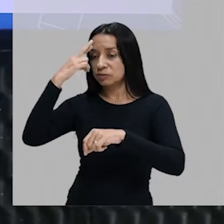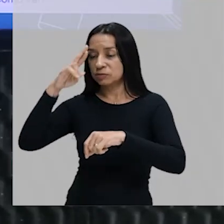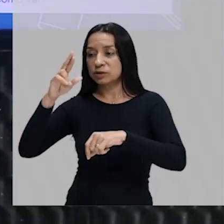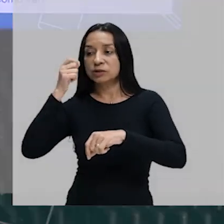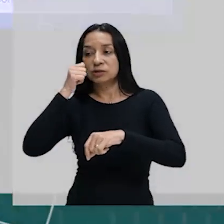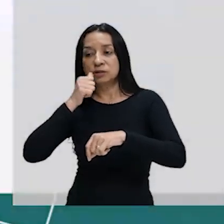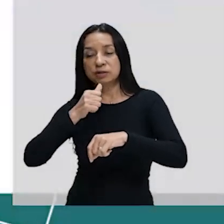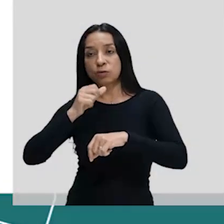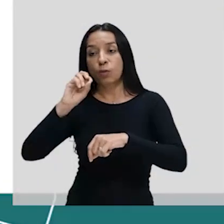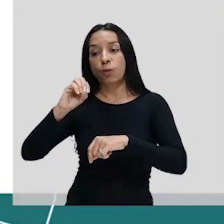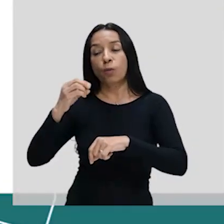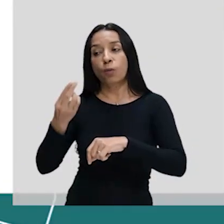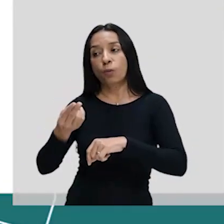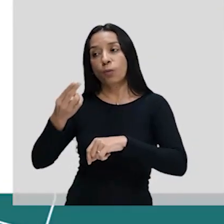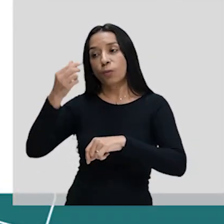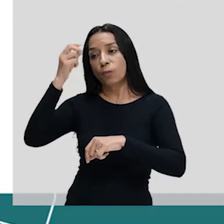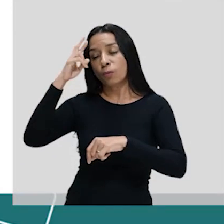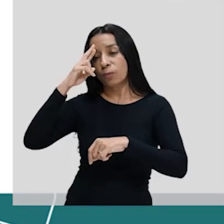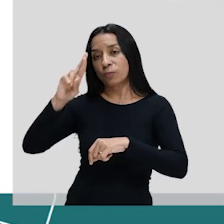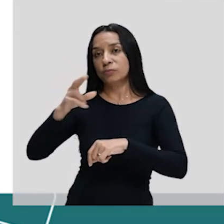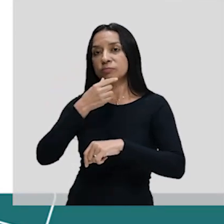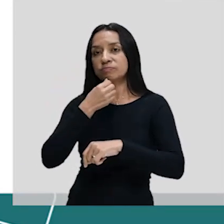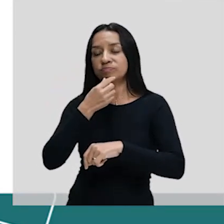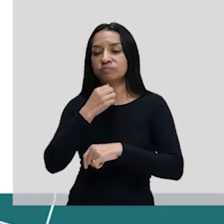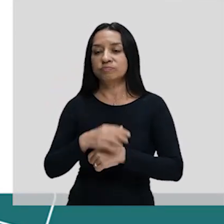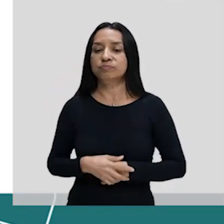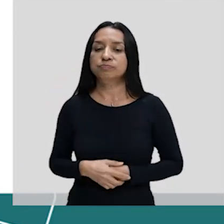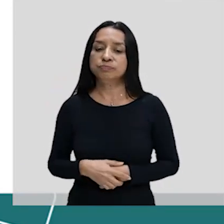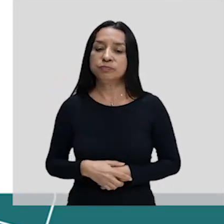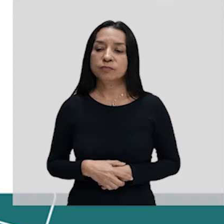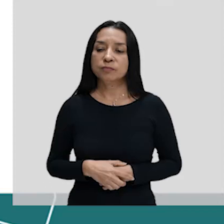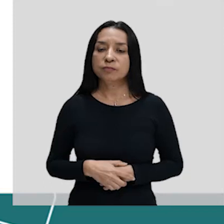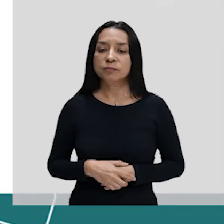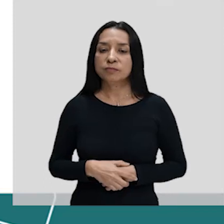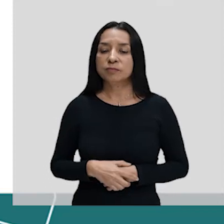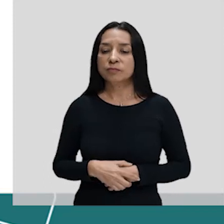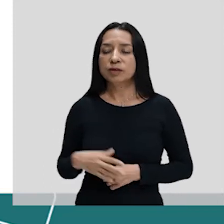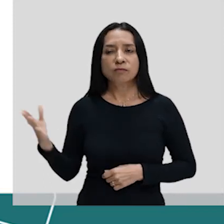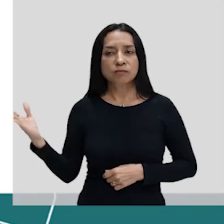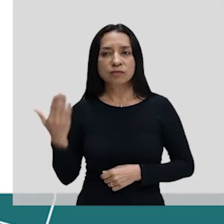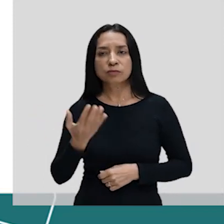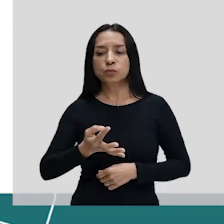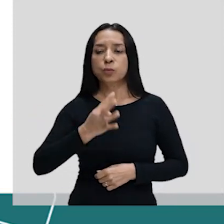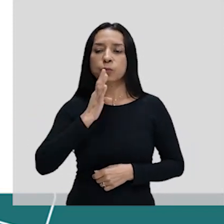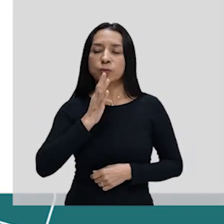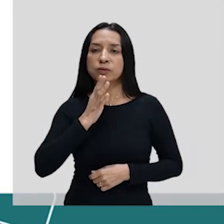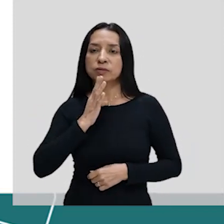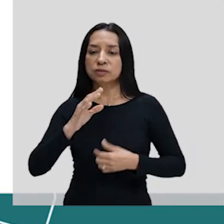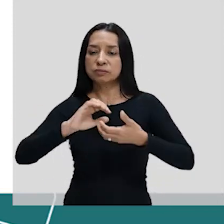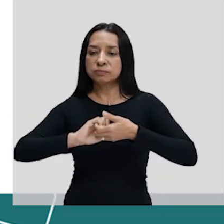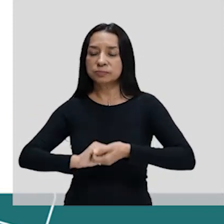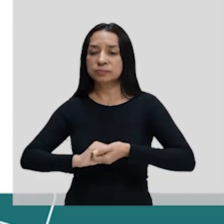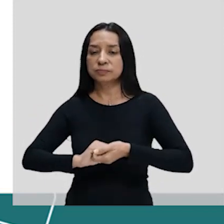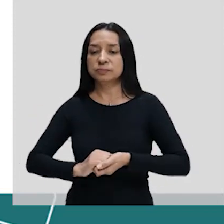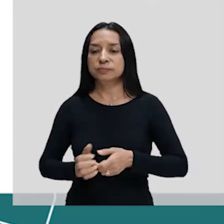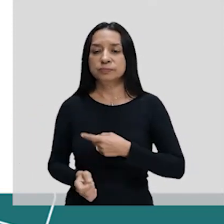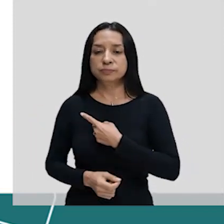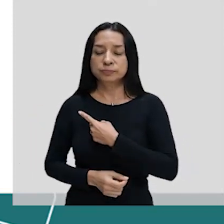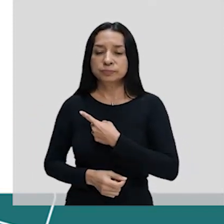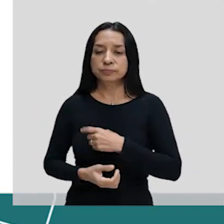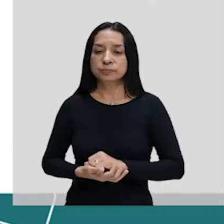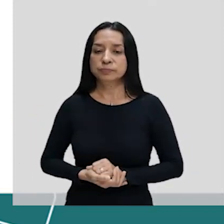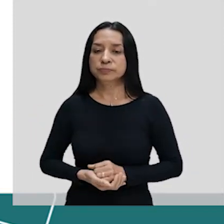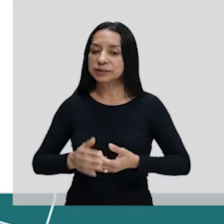certo? Vamos conhecê-las, ou seja, vamos conhecer essas saudações. Então, eu tenho aqui